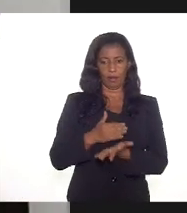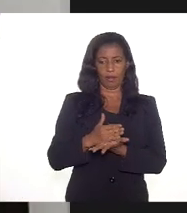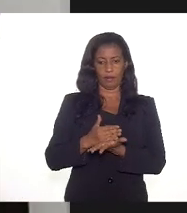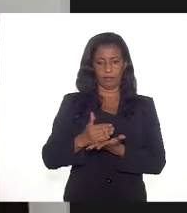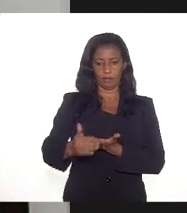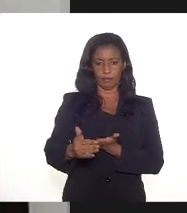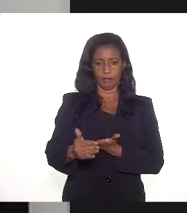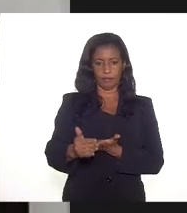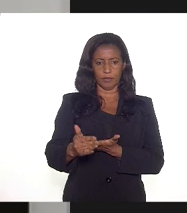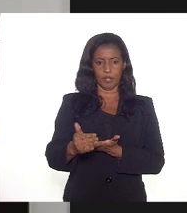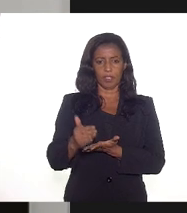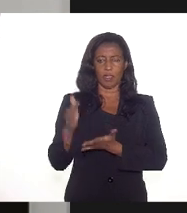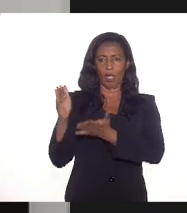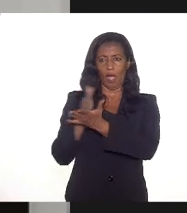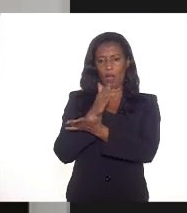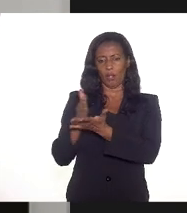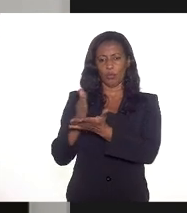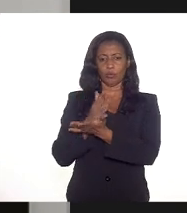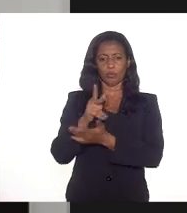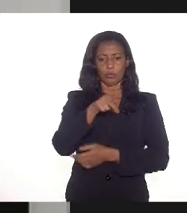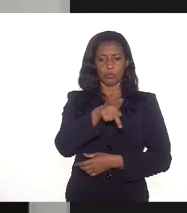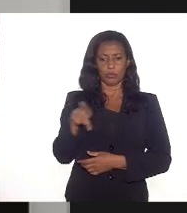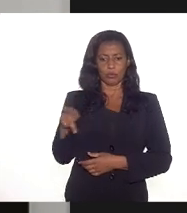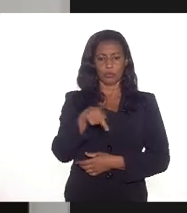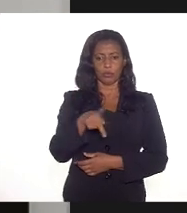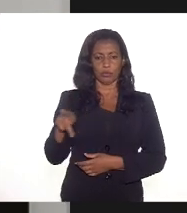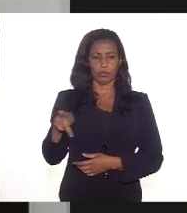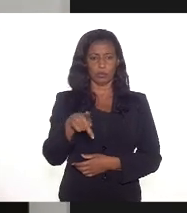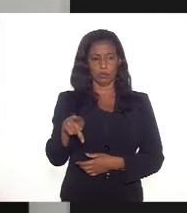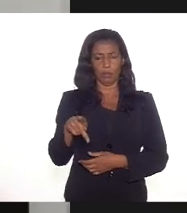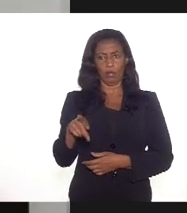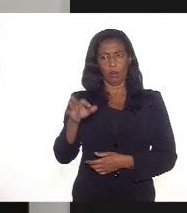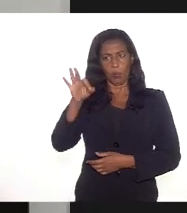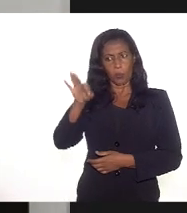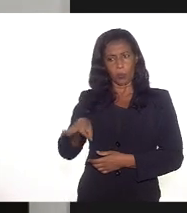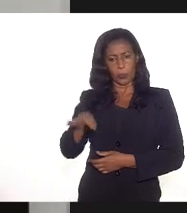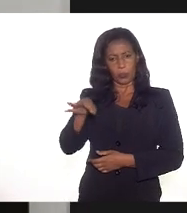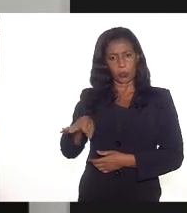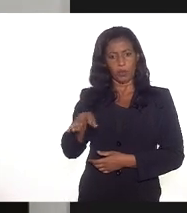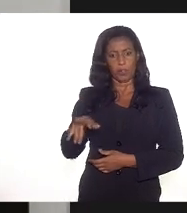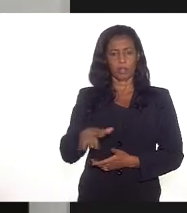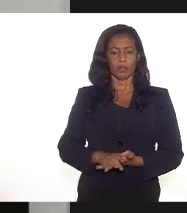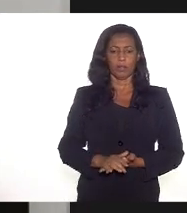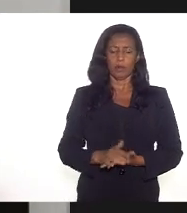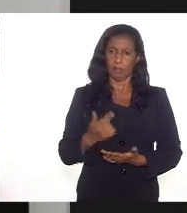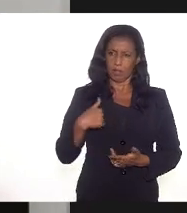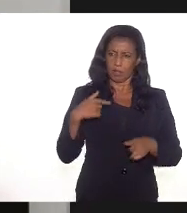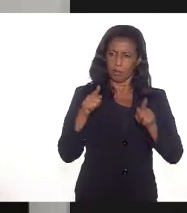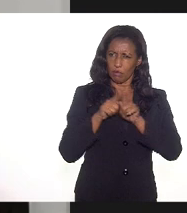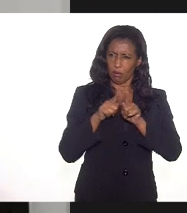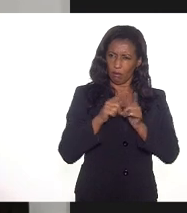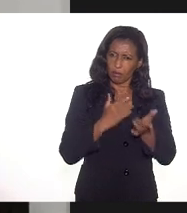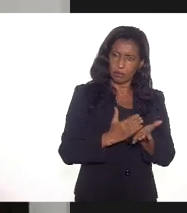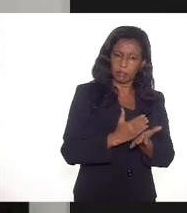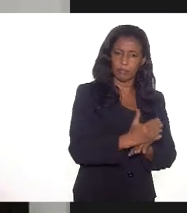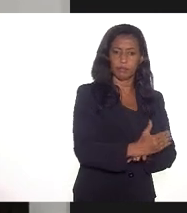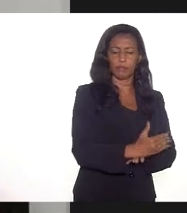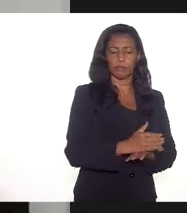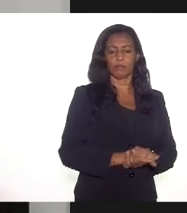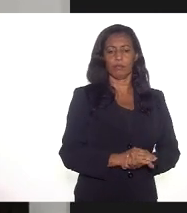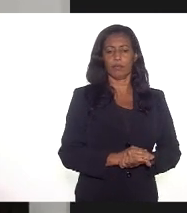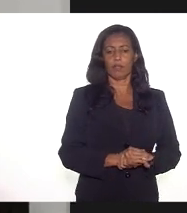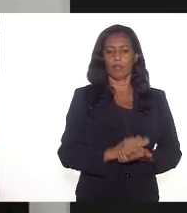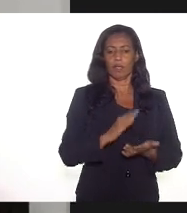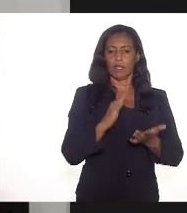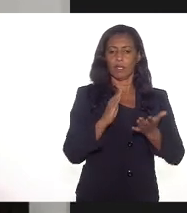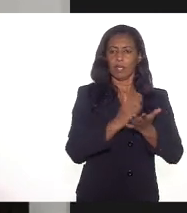maioria esmagadora dos professores é correto, mas eu também parto do princípio que a